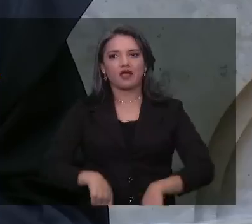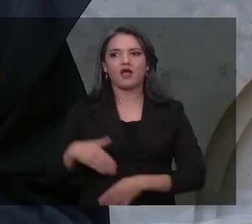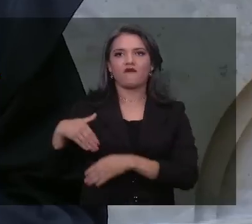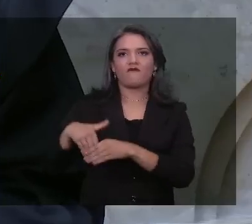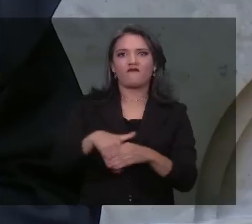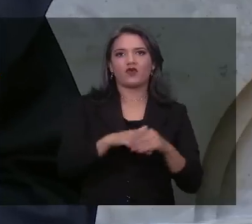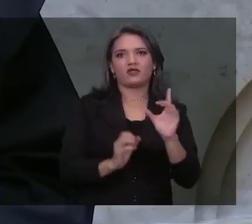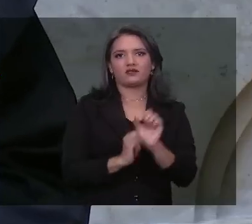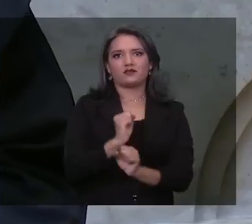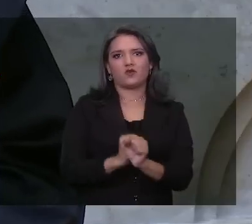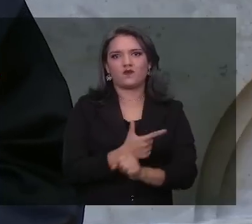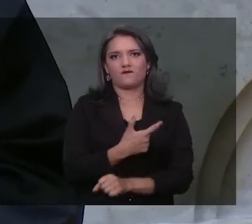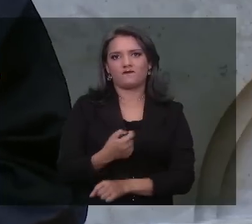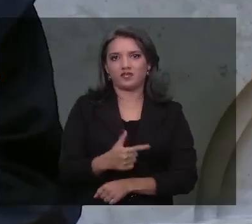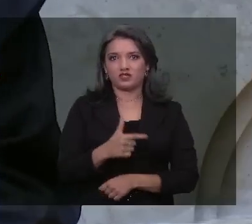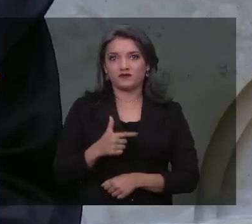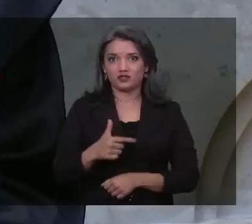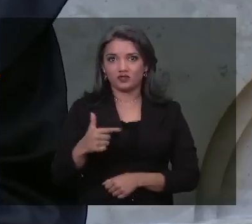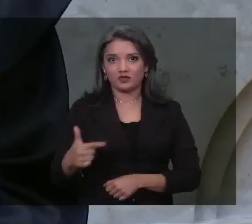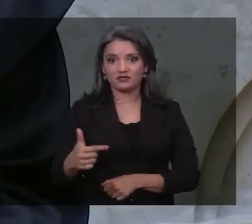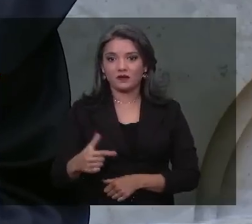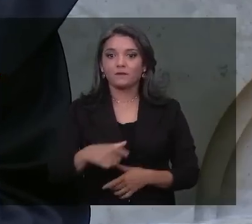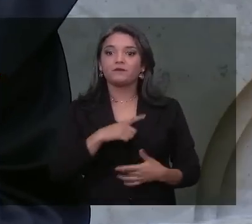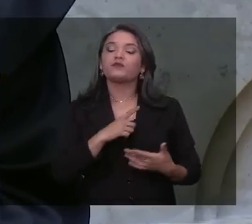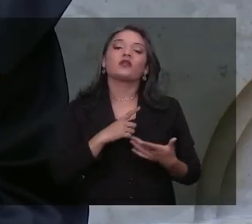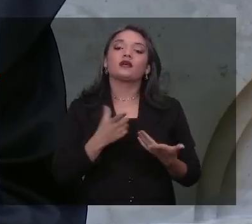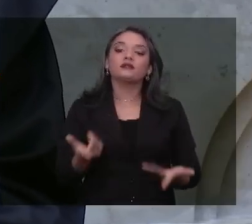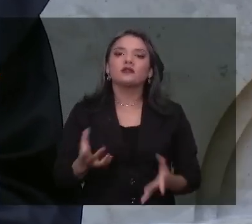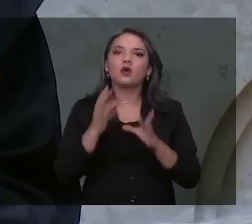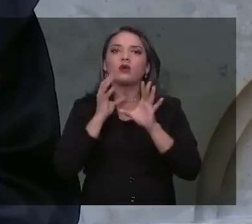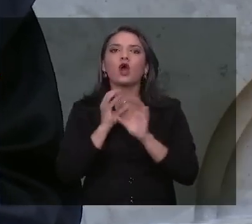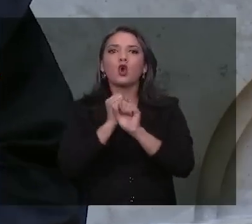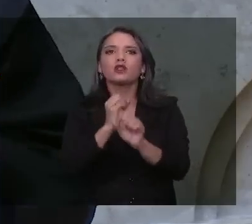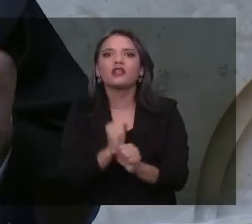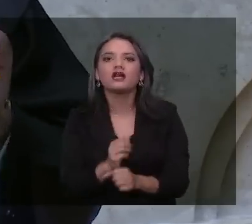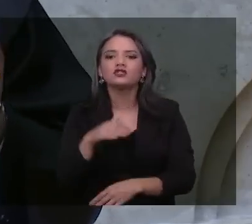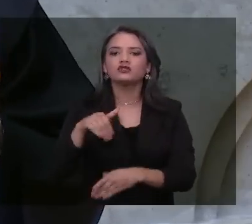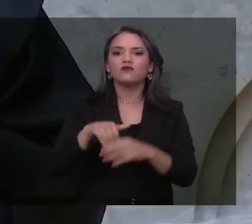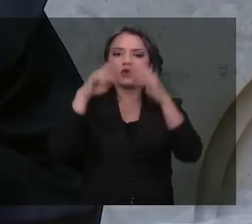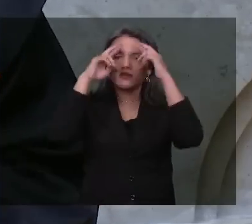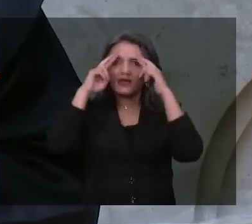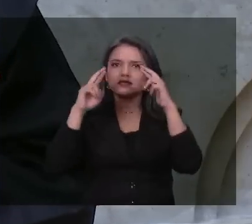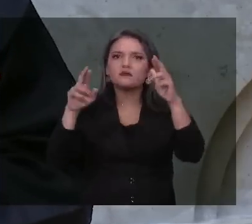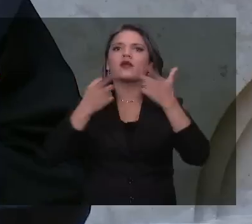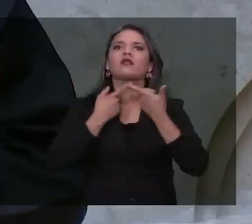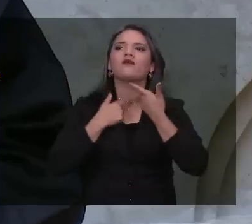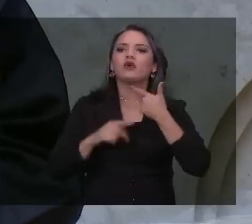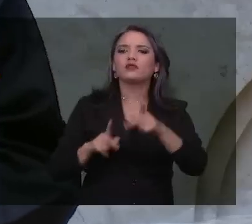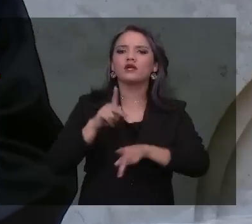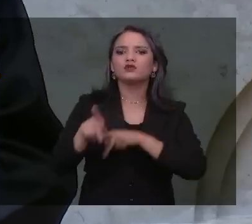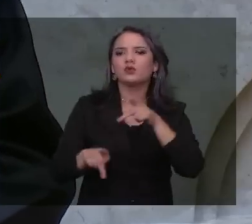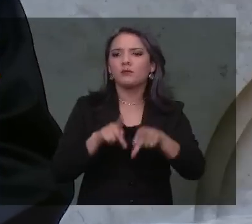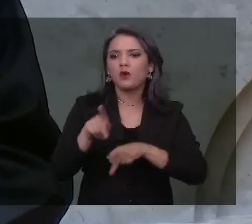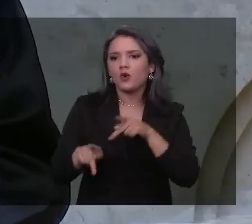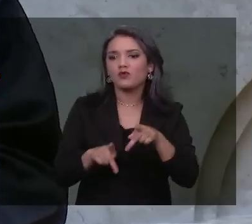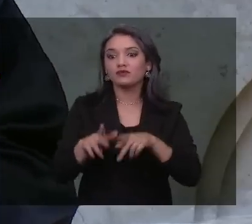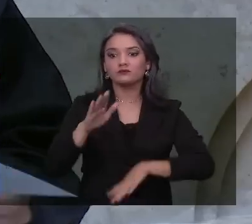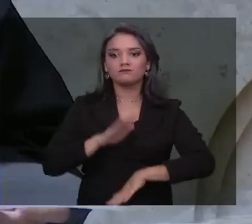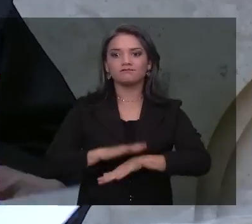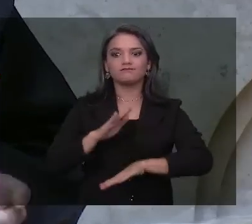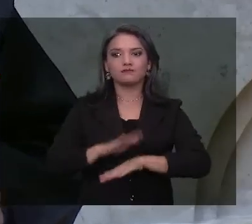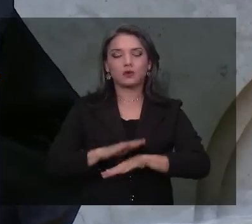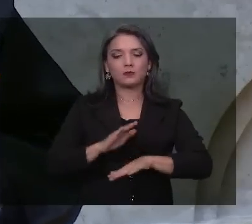Moraes. A validade da apuração e a necessidade do respeito à vontade popular naquele que era um delicado momento da